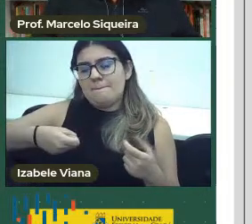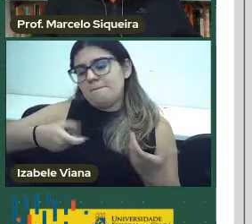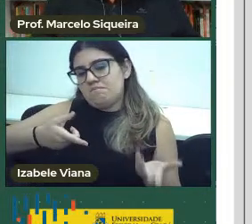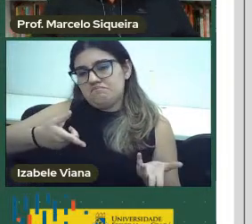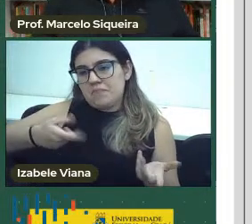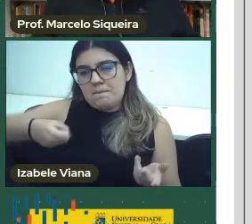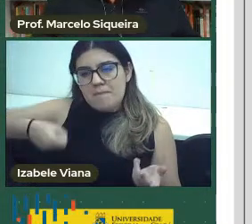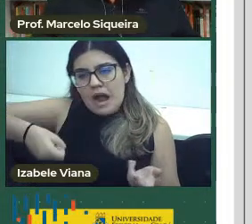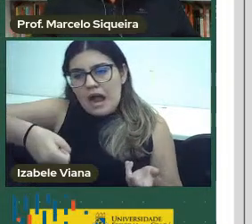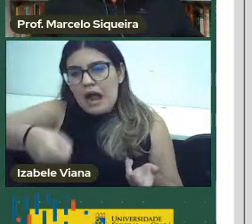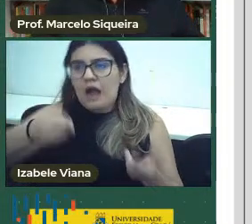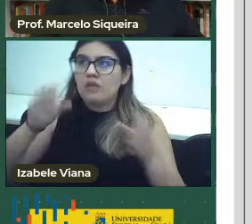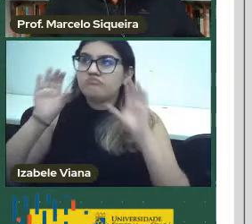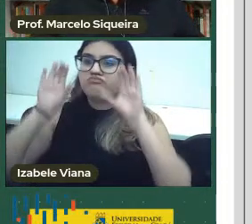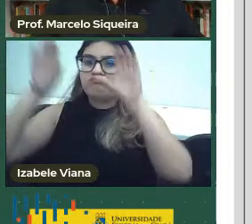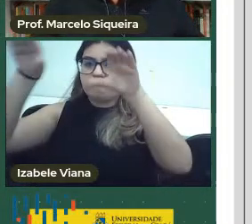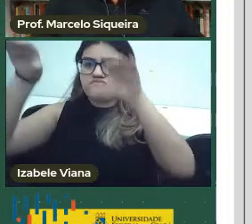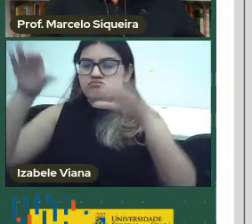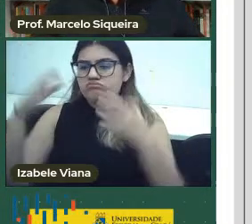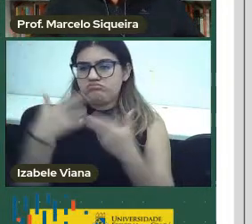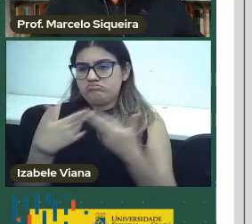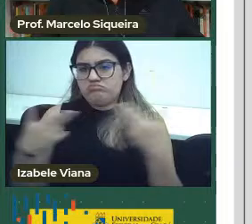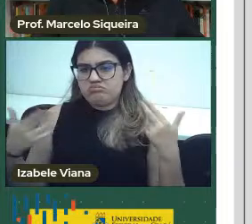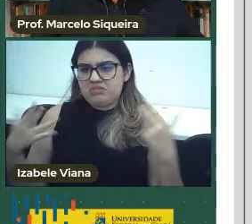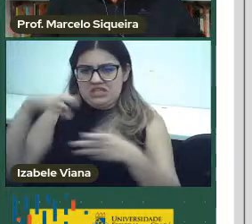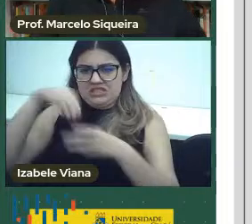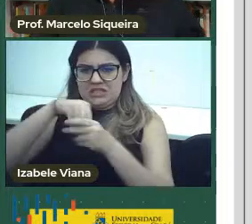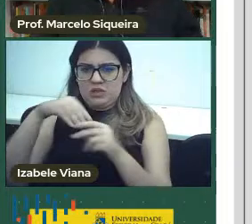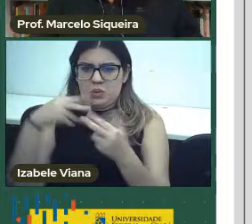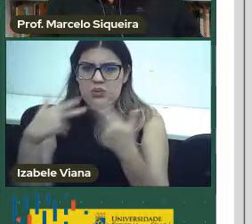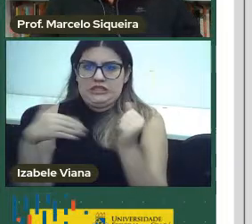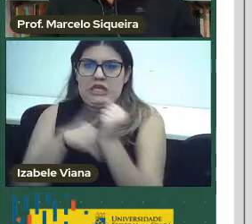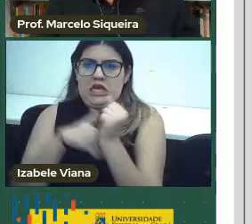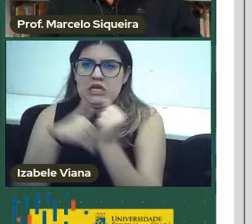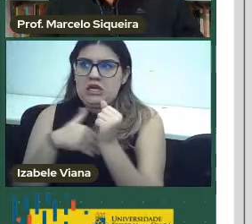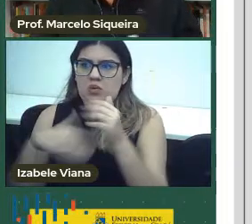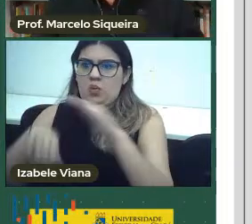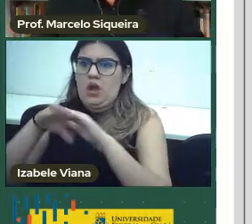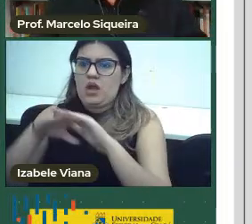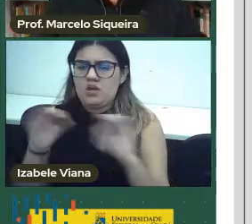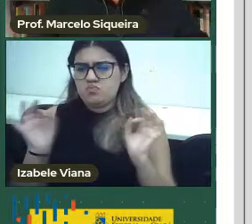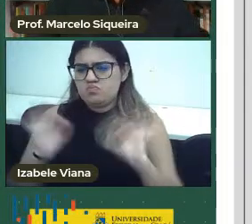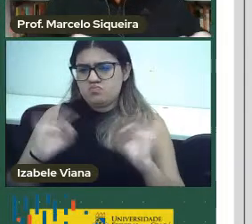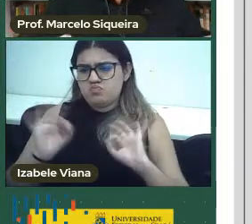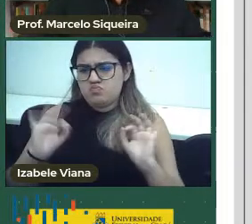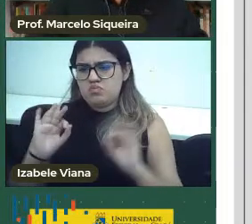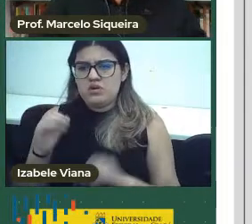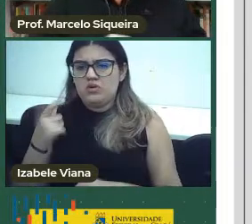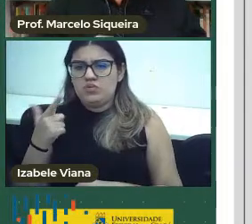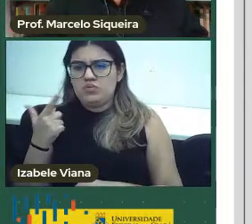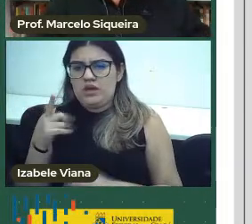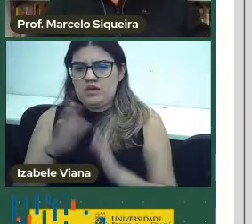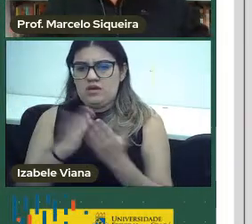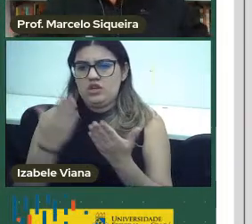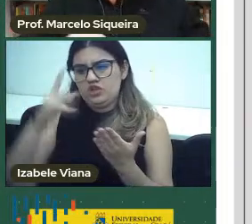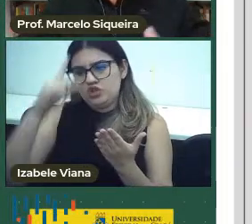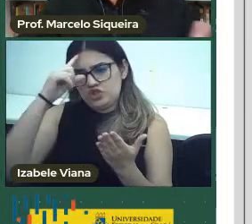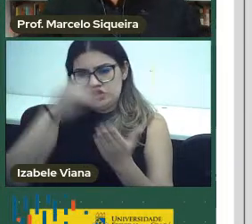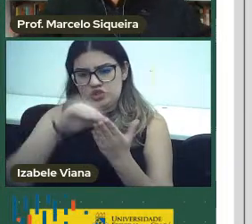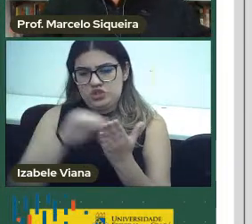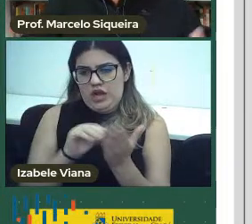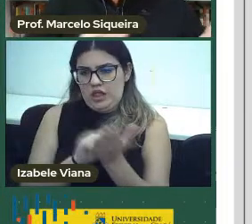Não tenho nenhum tipo de segredo que eu guardo dentro do armário. Né? Não tenho um diário, não tenho um cofre